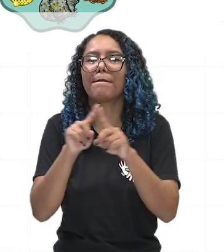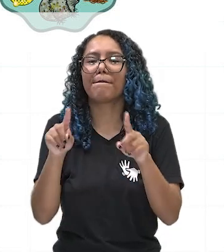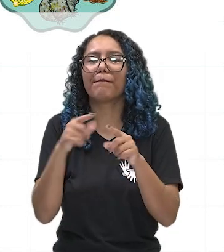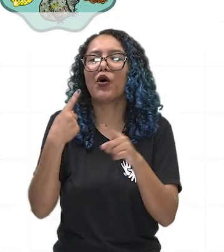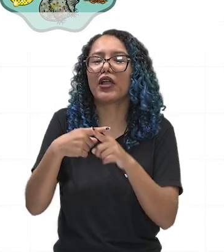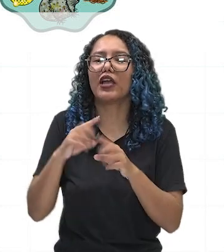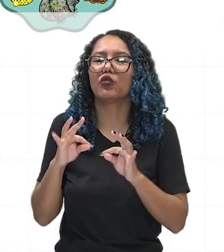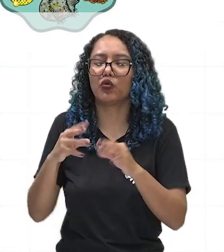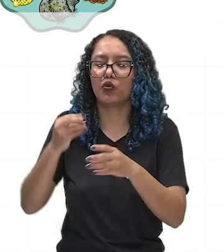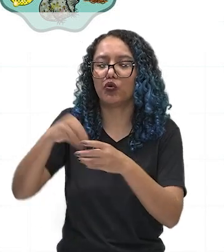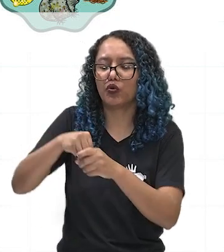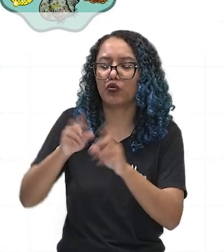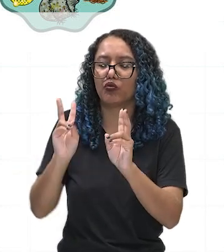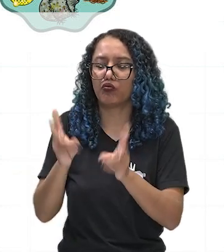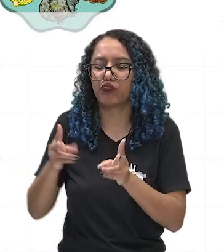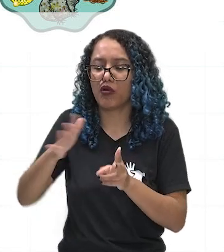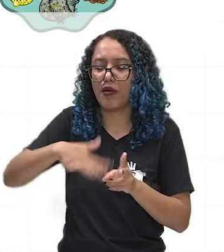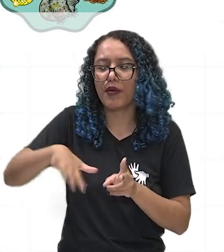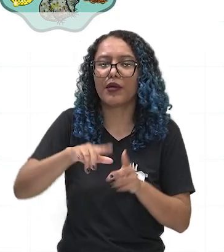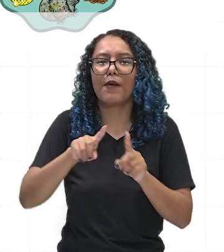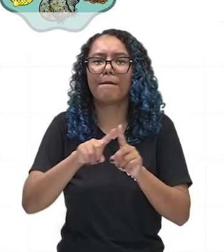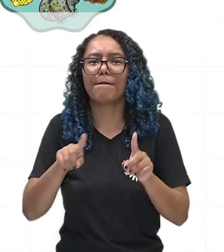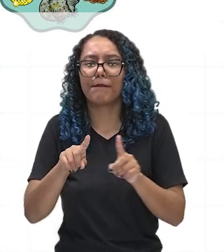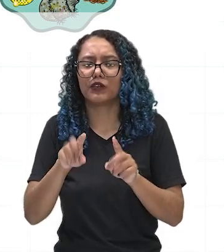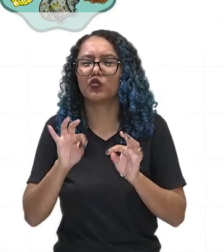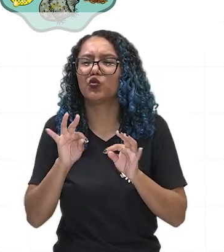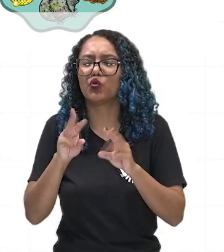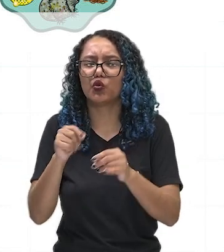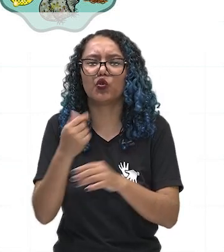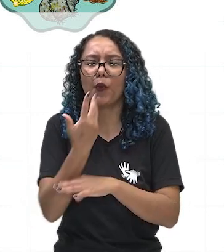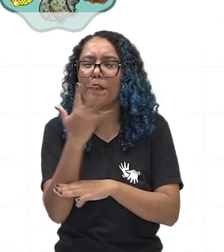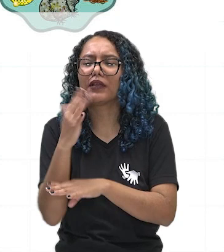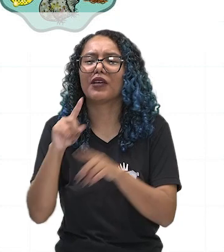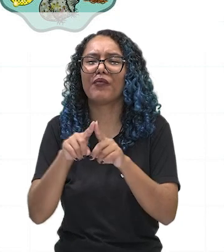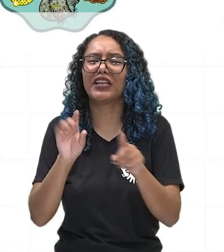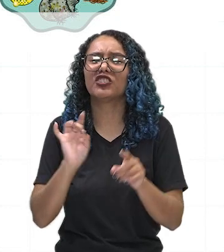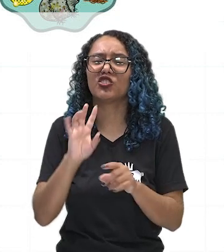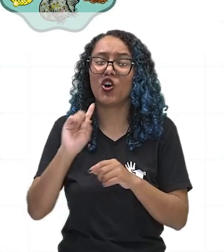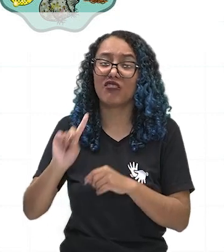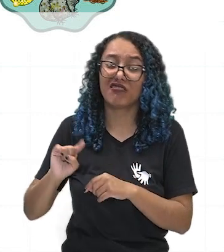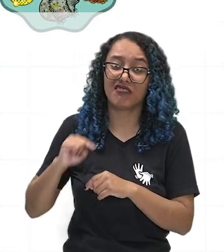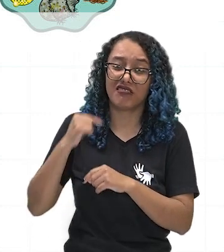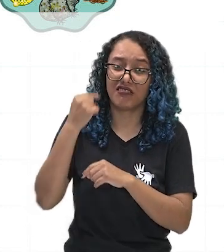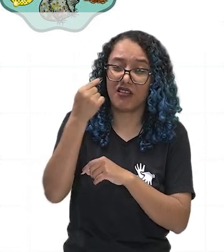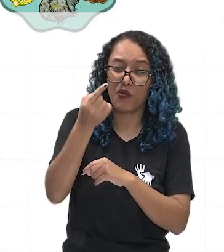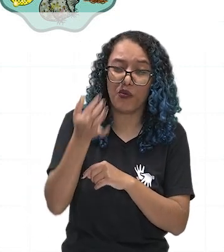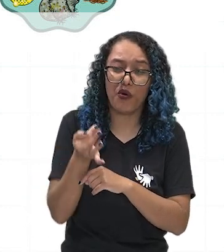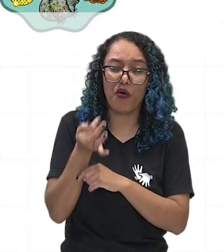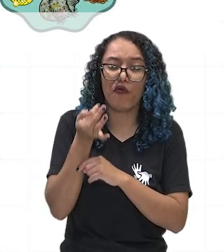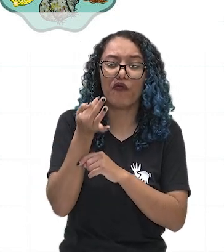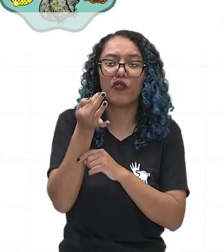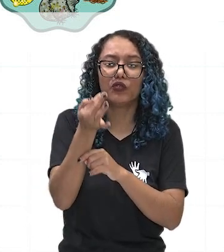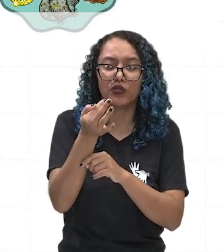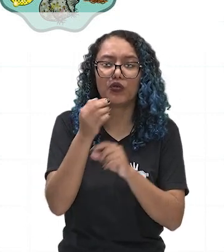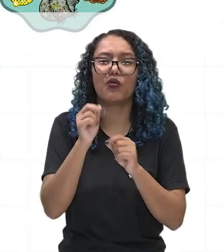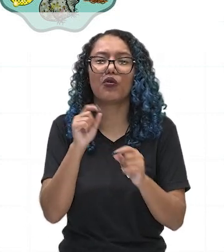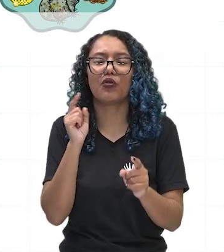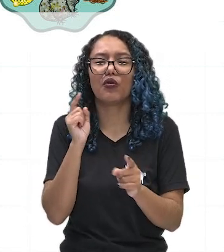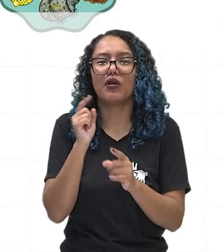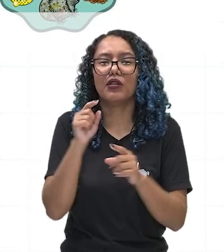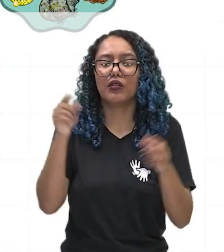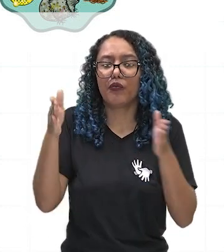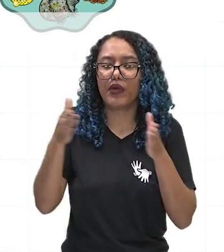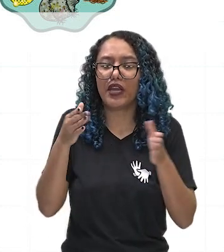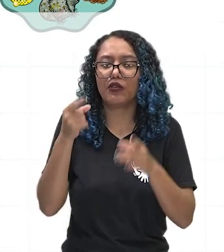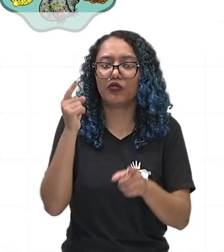como animais, e somente, aliás, como plantas. E somente posteriormente, com a descoberta do DNA, que foi